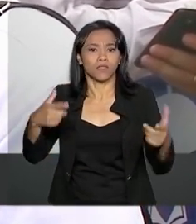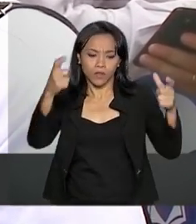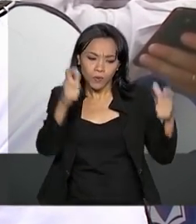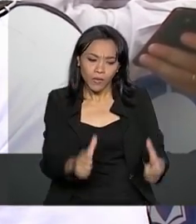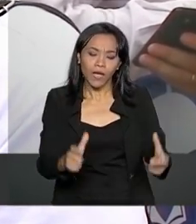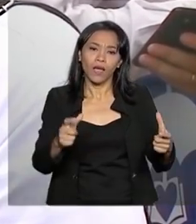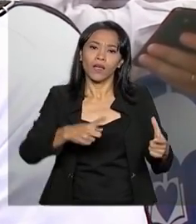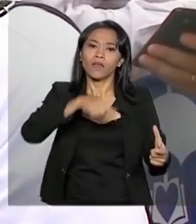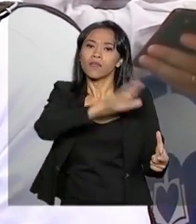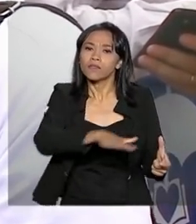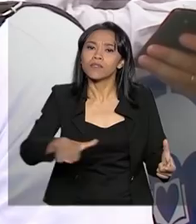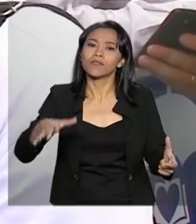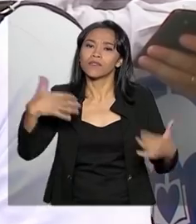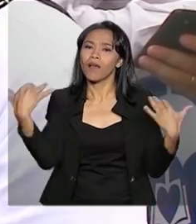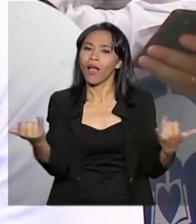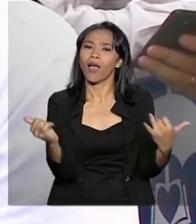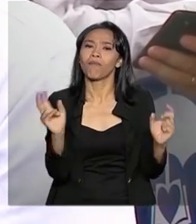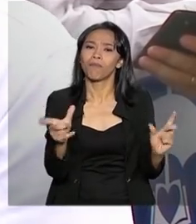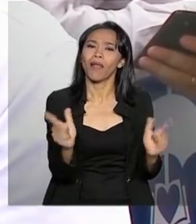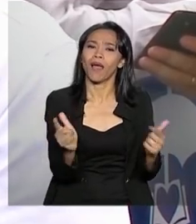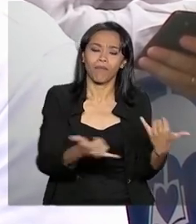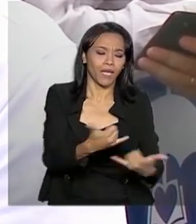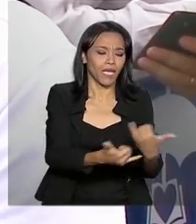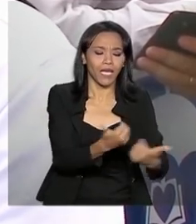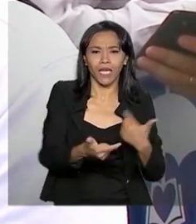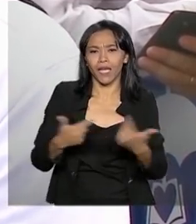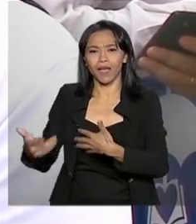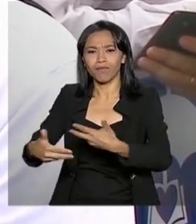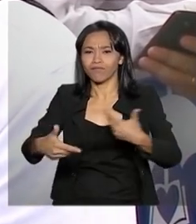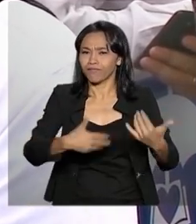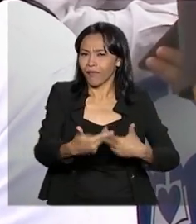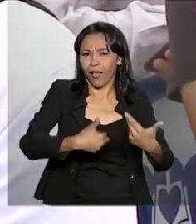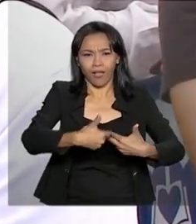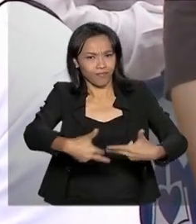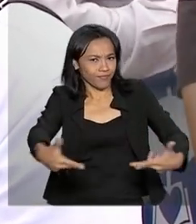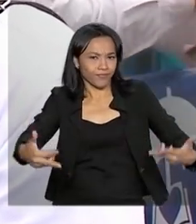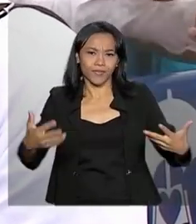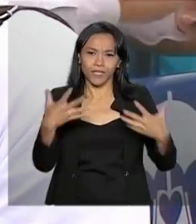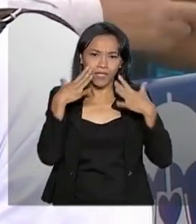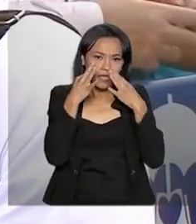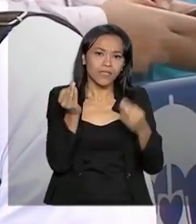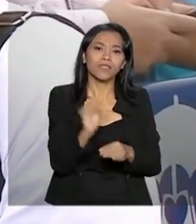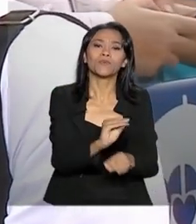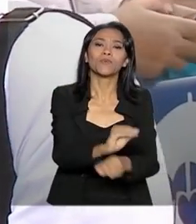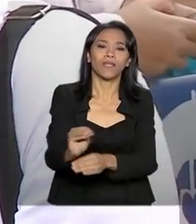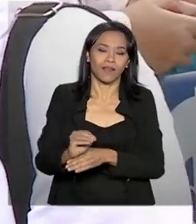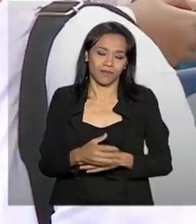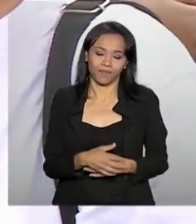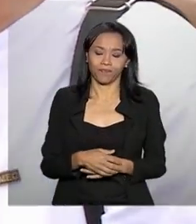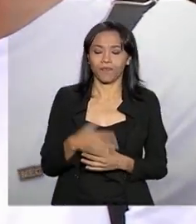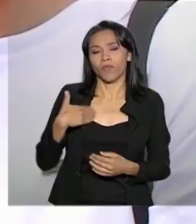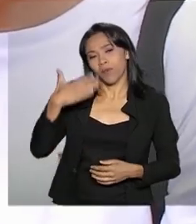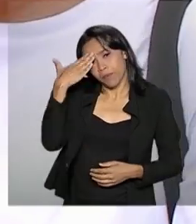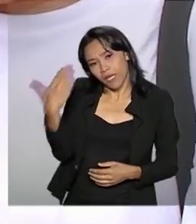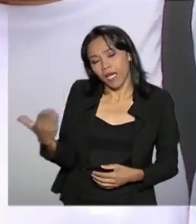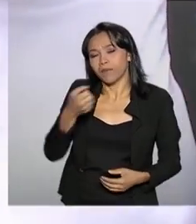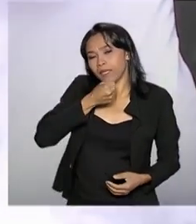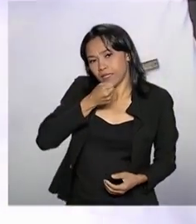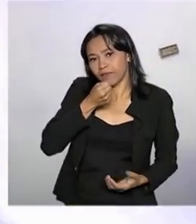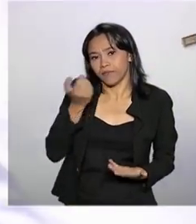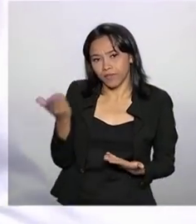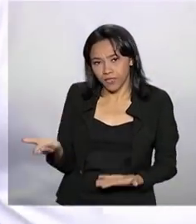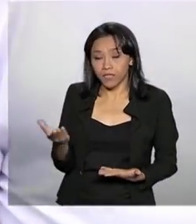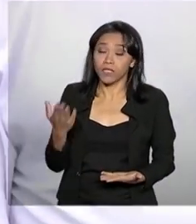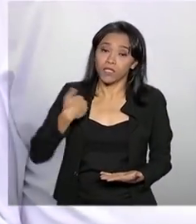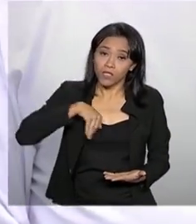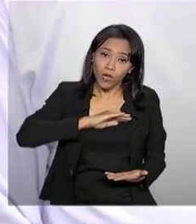as crianças se divertem e onde são atendidas em todas as suas necessidades. Okay, obrigada, ministro, pela sua entrevista.